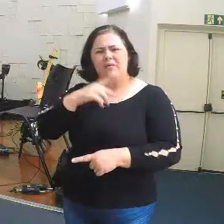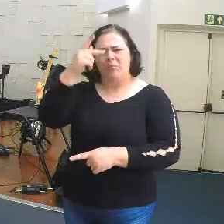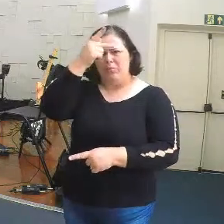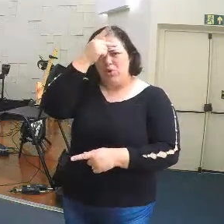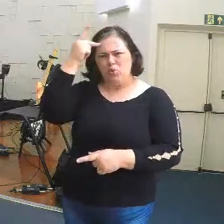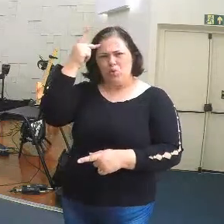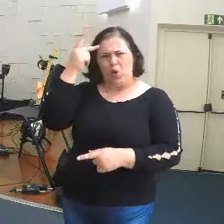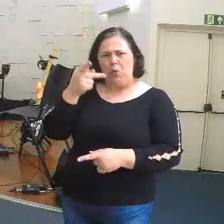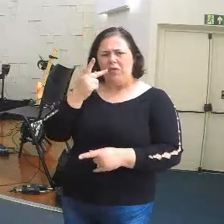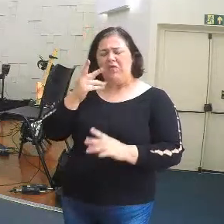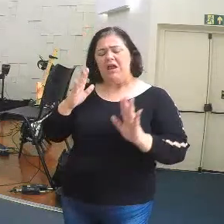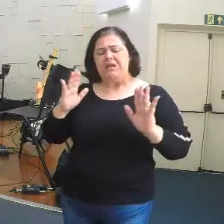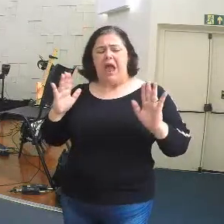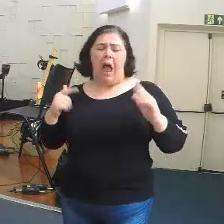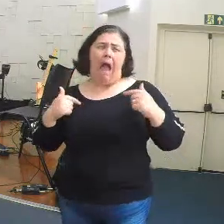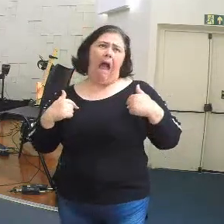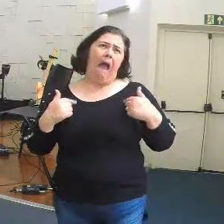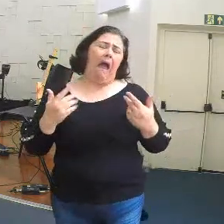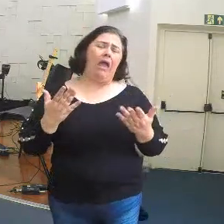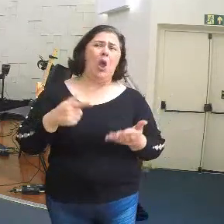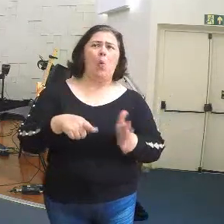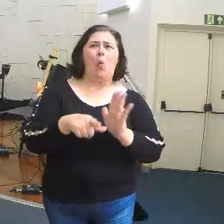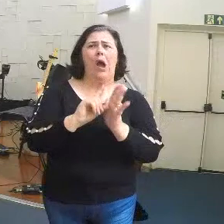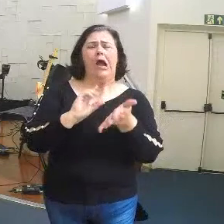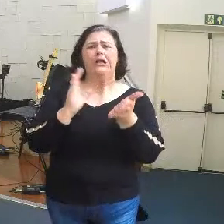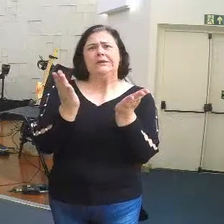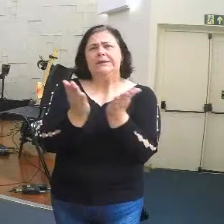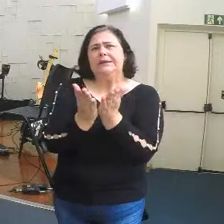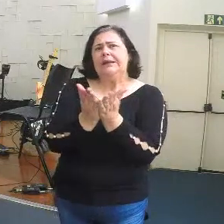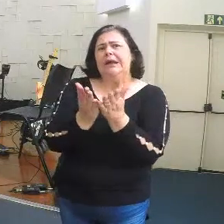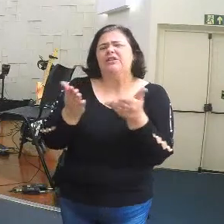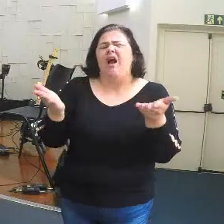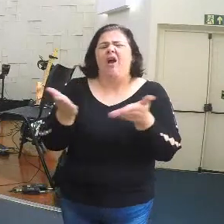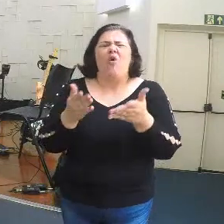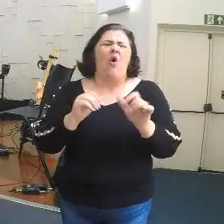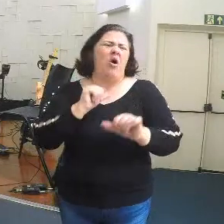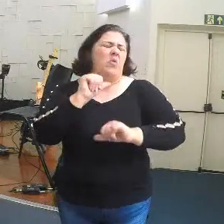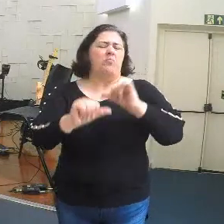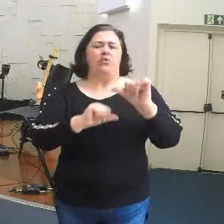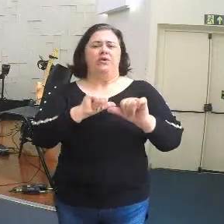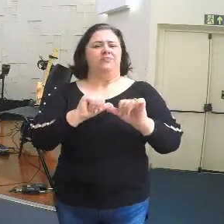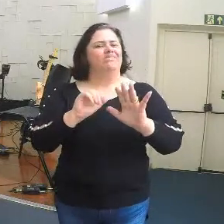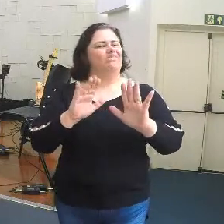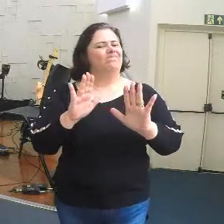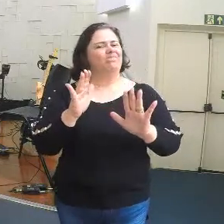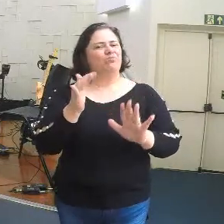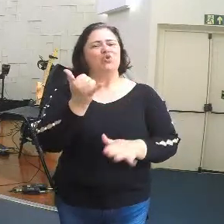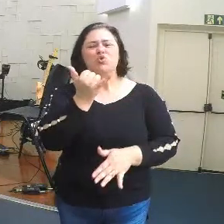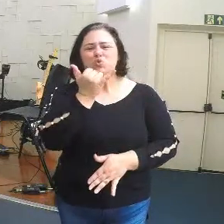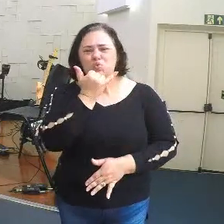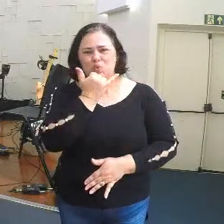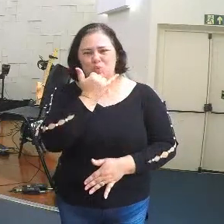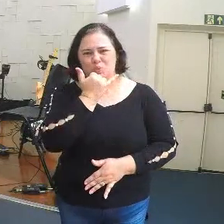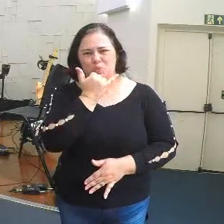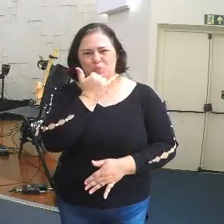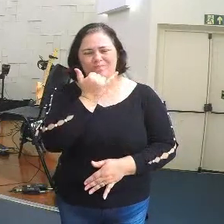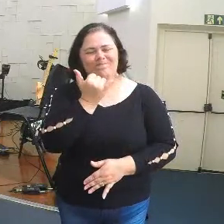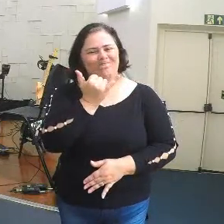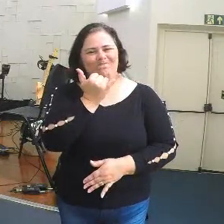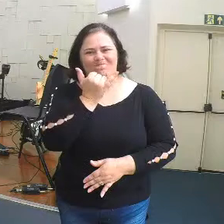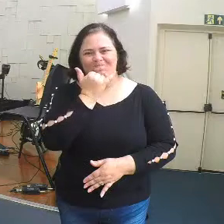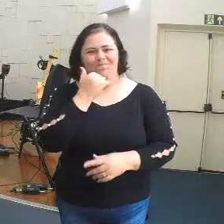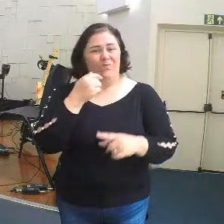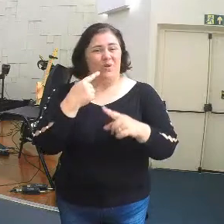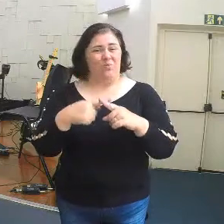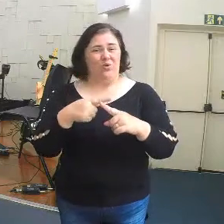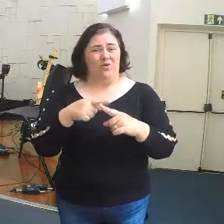meio. O conceito de anticristo é aquele que nega que Jesus de fato é o Filho de Deus, é o Messias enviado, o